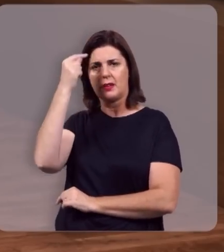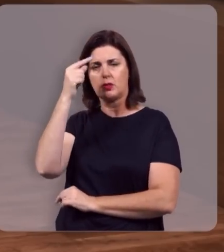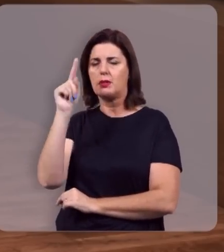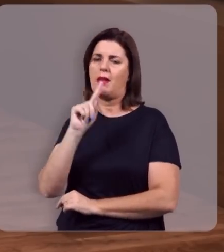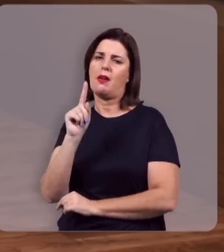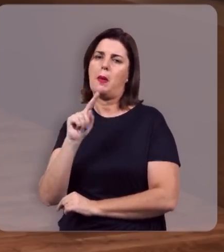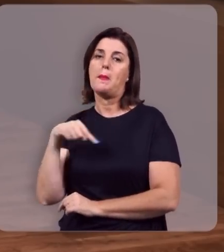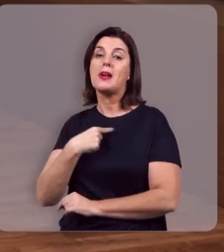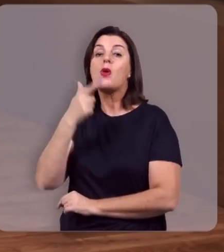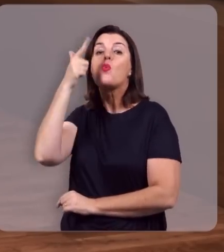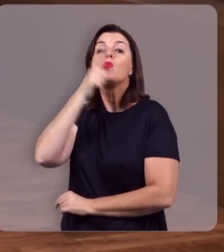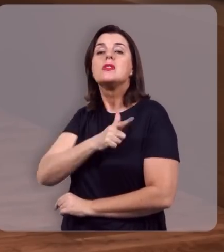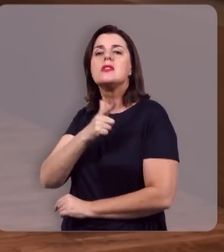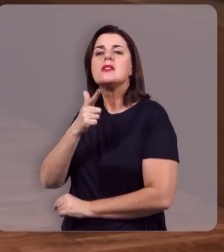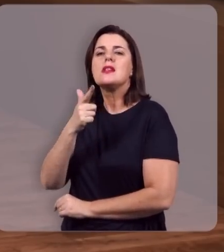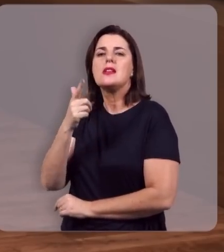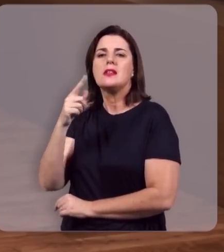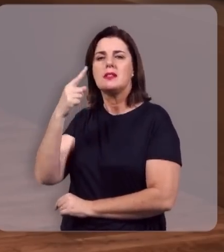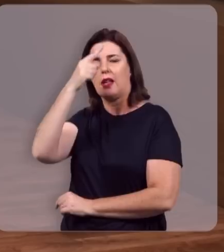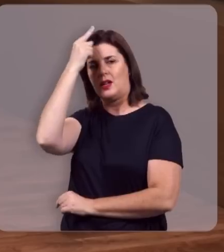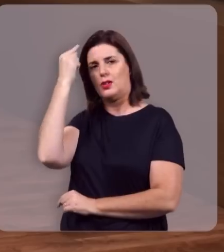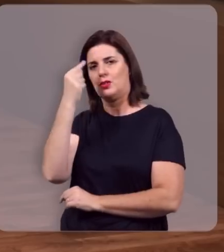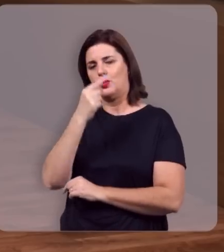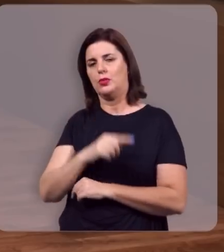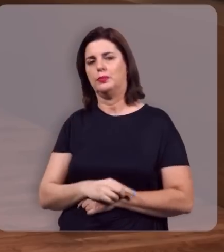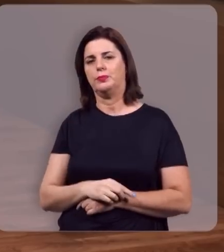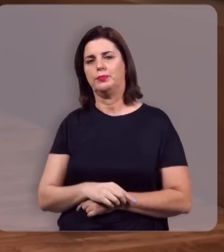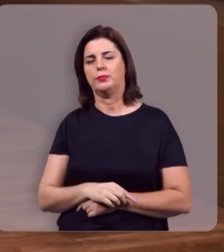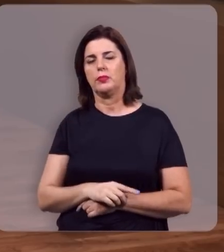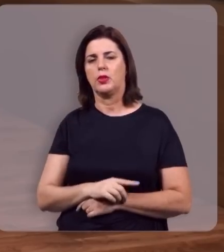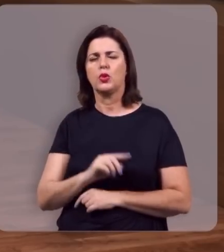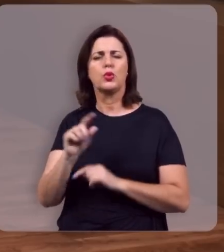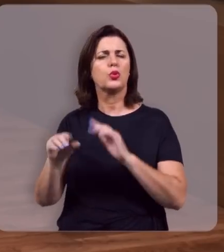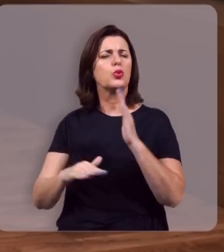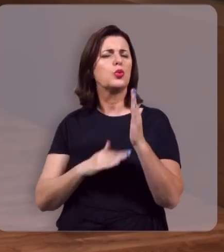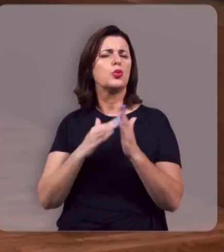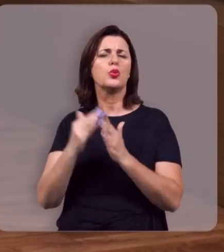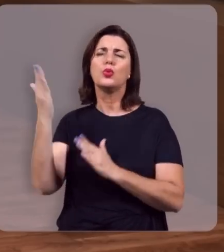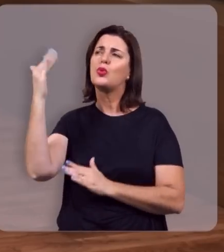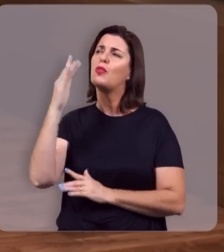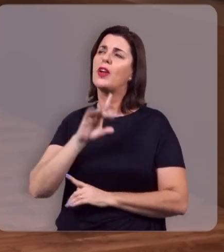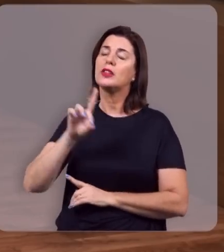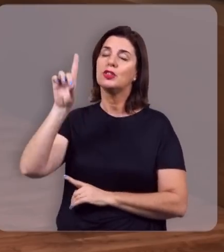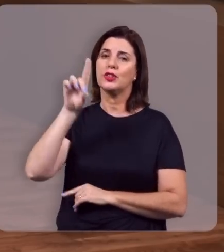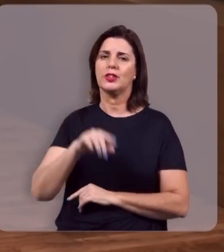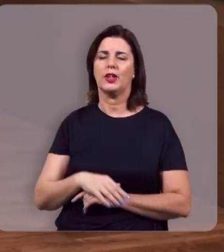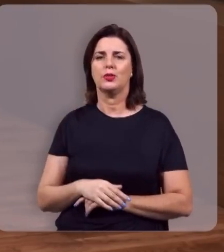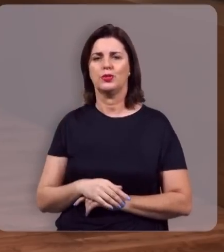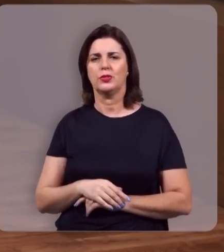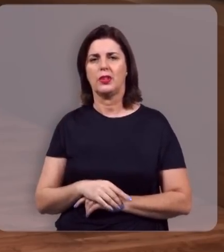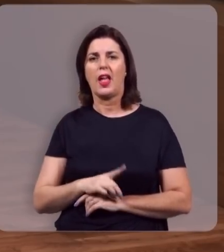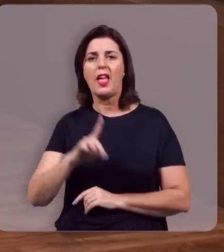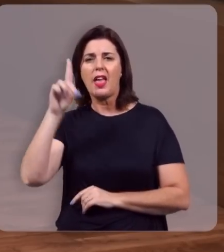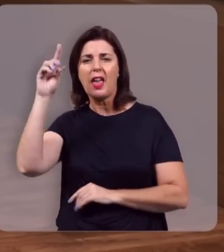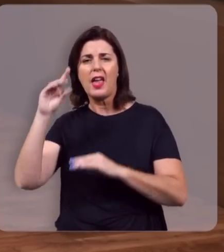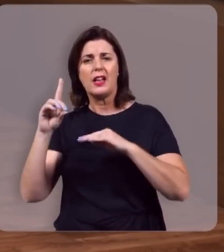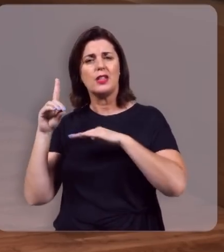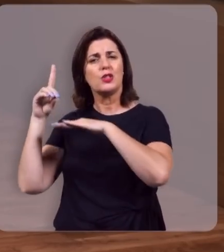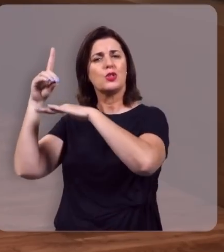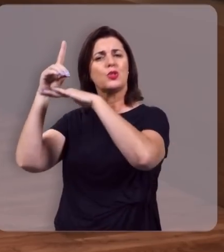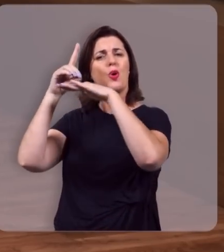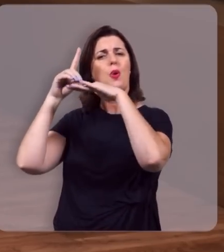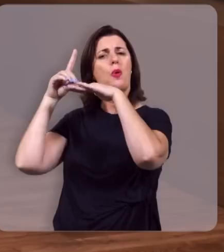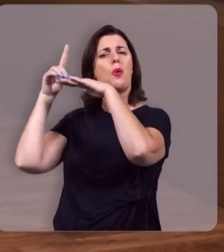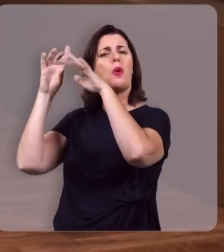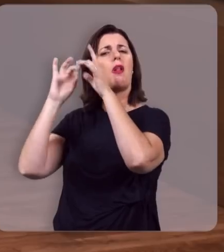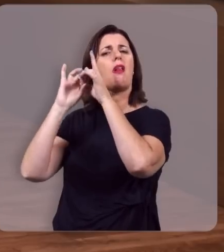sermos santos. De tal forma que tudo provém de Deus. Ele soberana